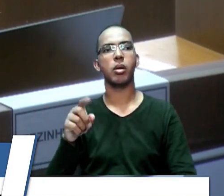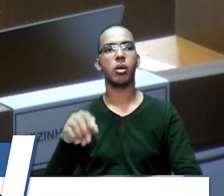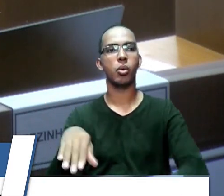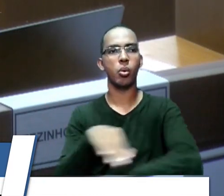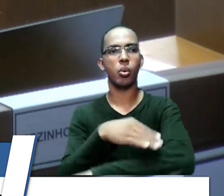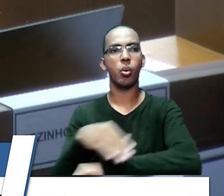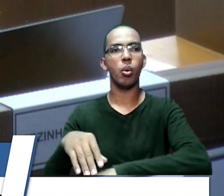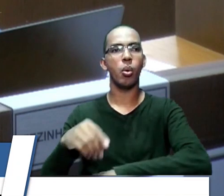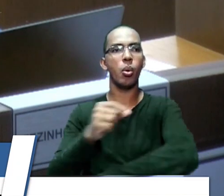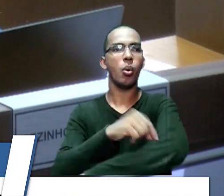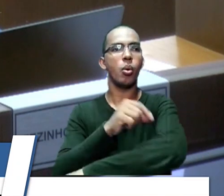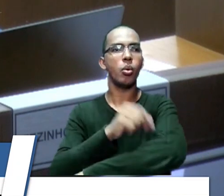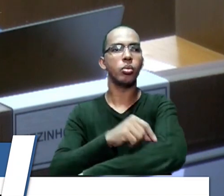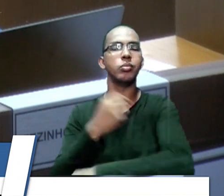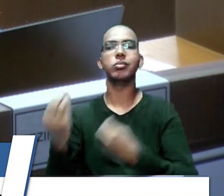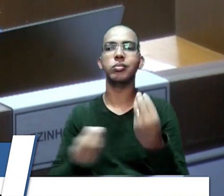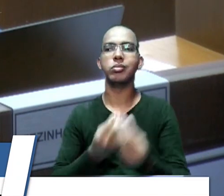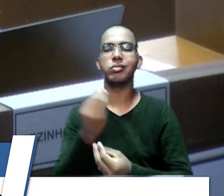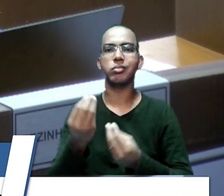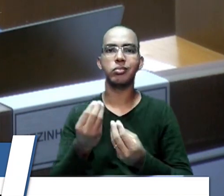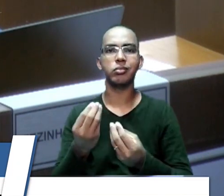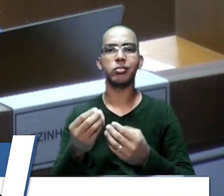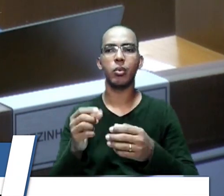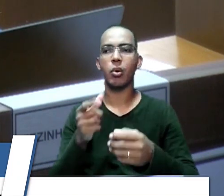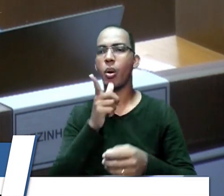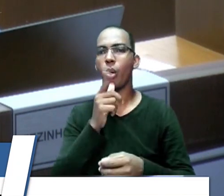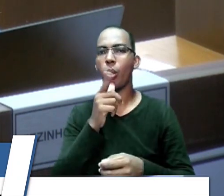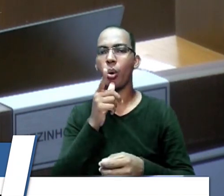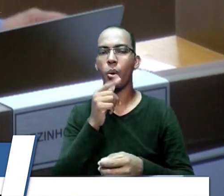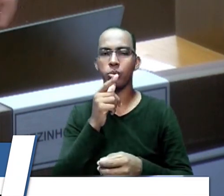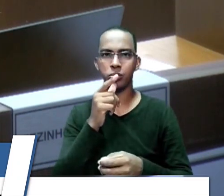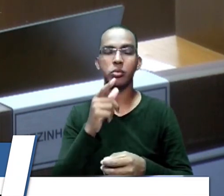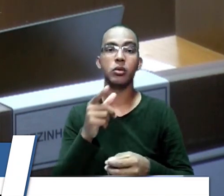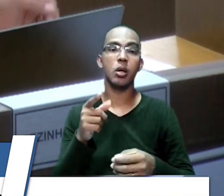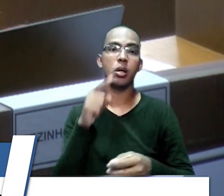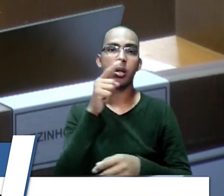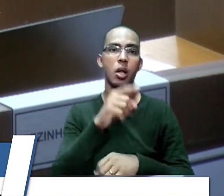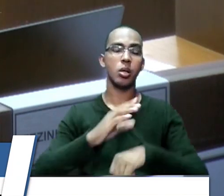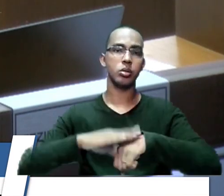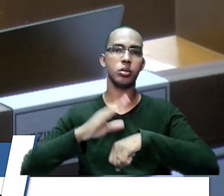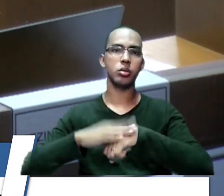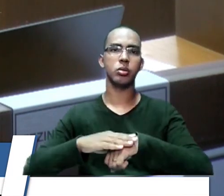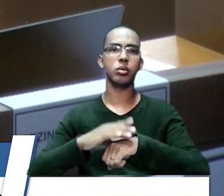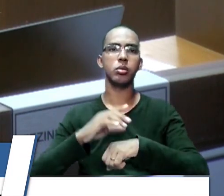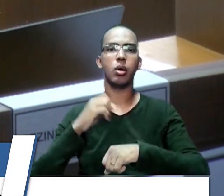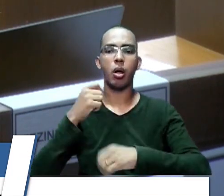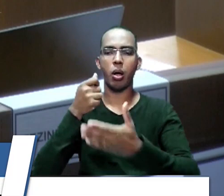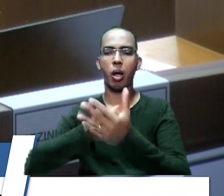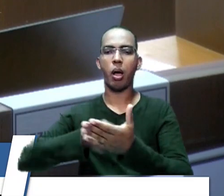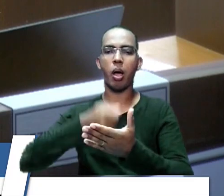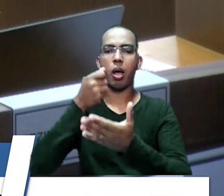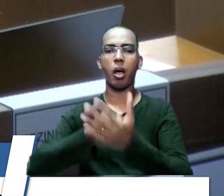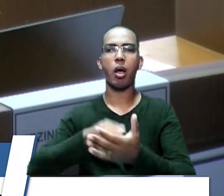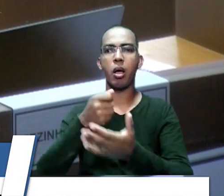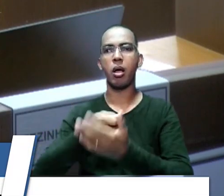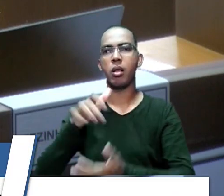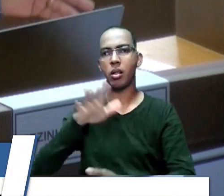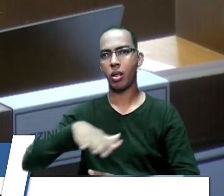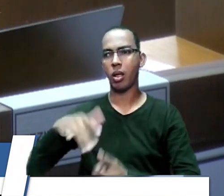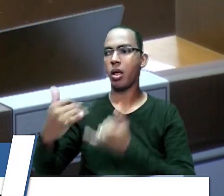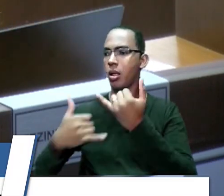as contenção da água, né? E ali, nós vem batalhando para fazer uma área de lazer, igual fez